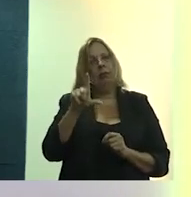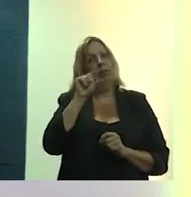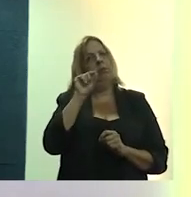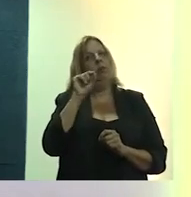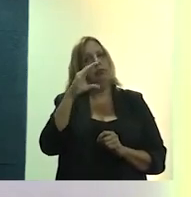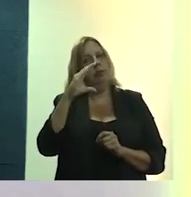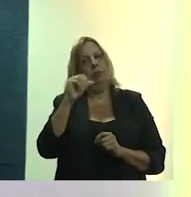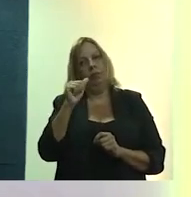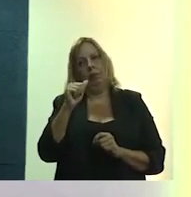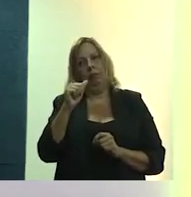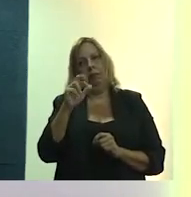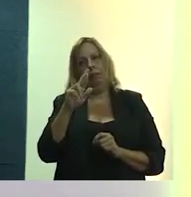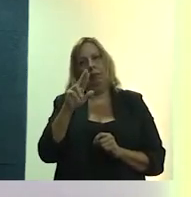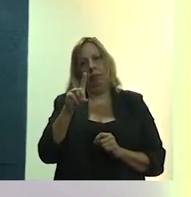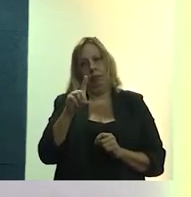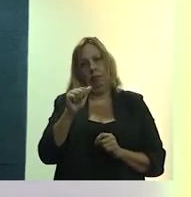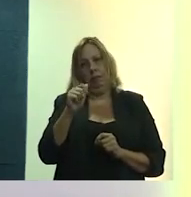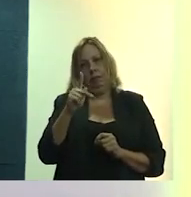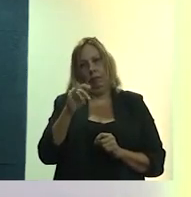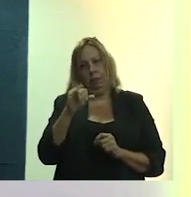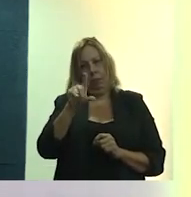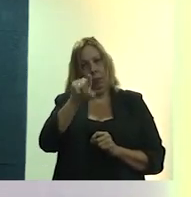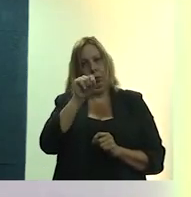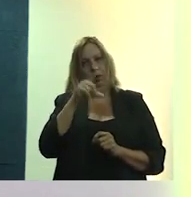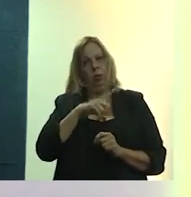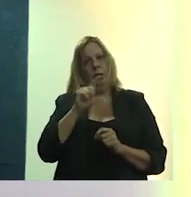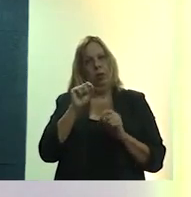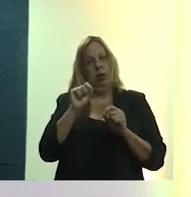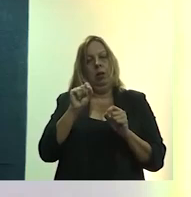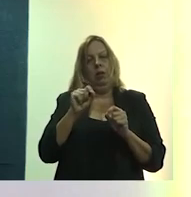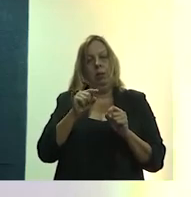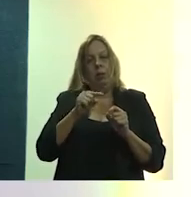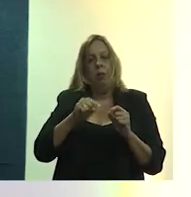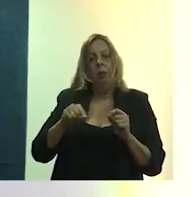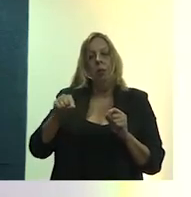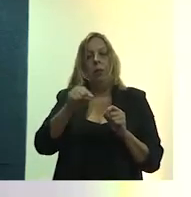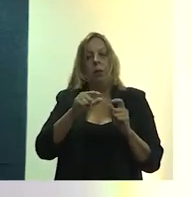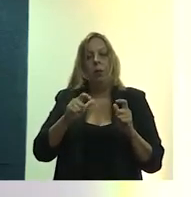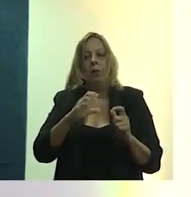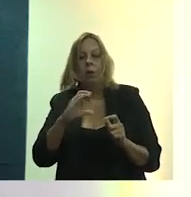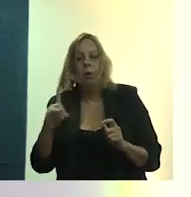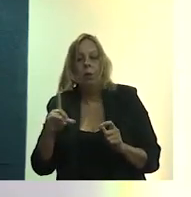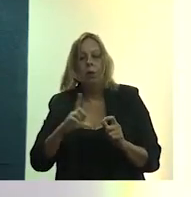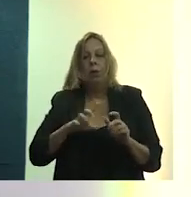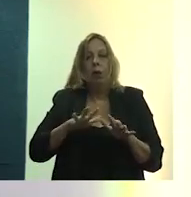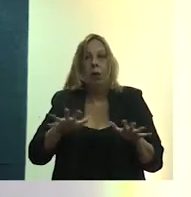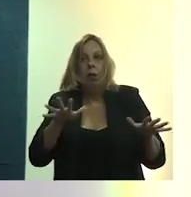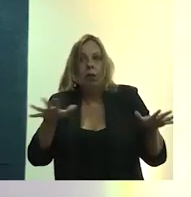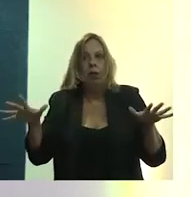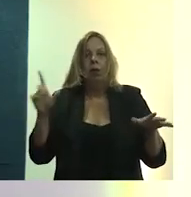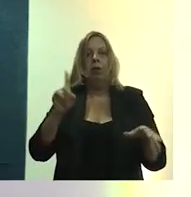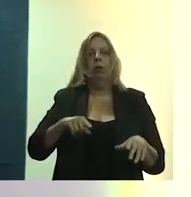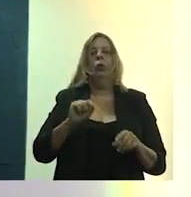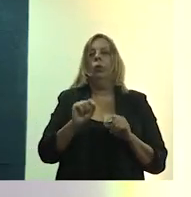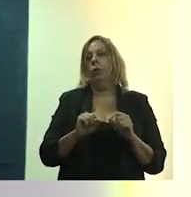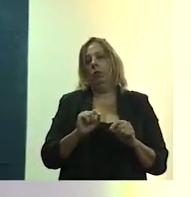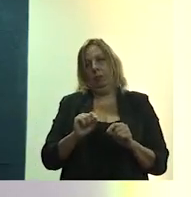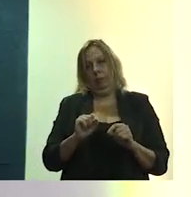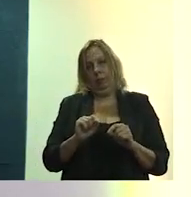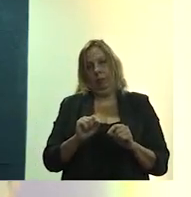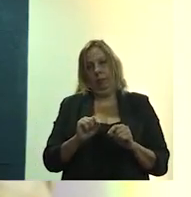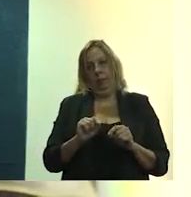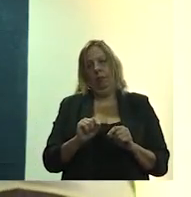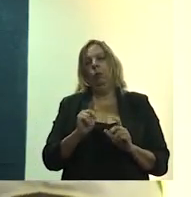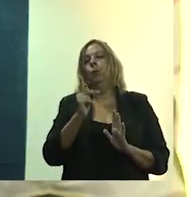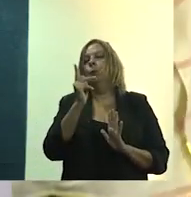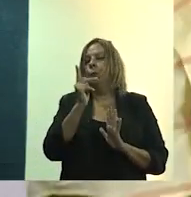escolhidos para um território periférico específico e o que faz girar o que faz coordenar todas essas ações é justamente